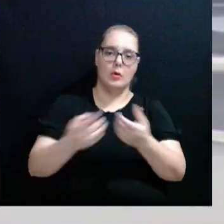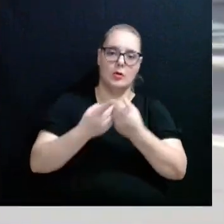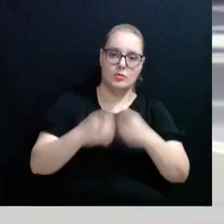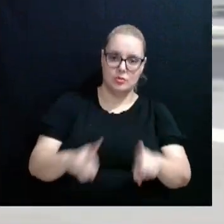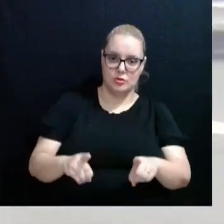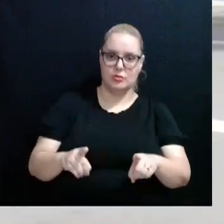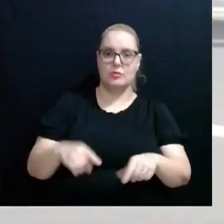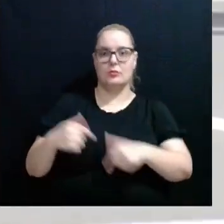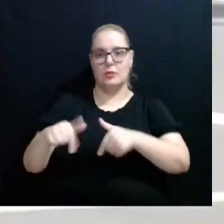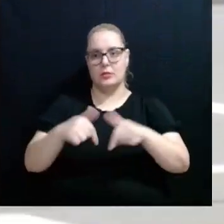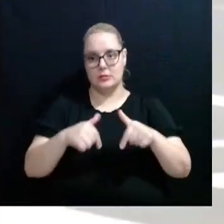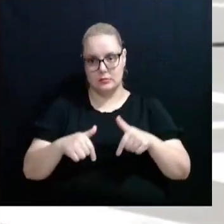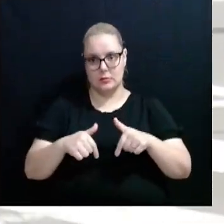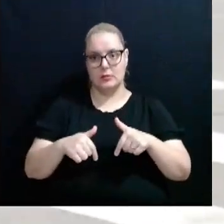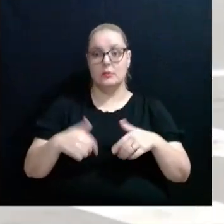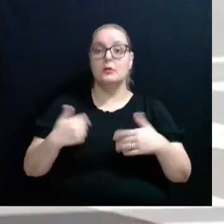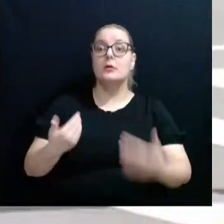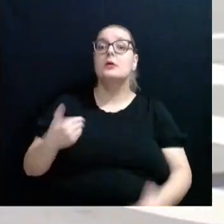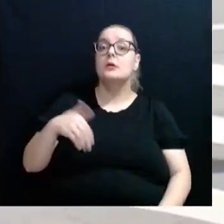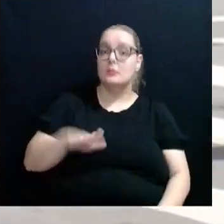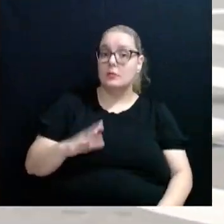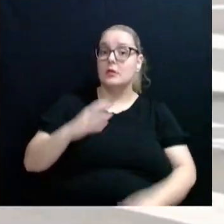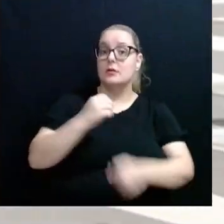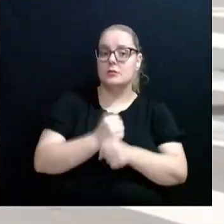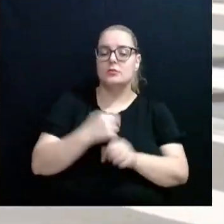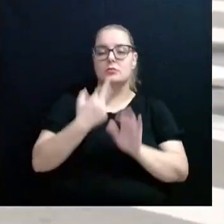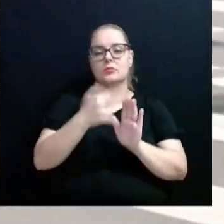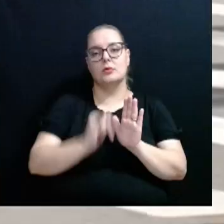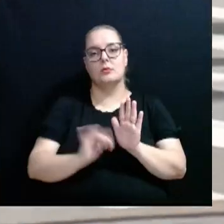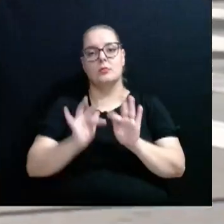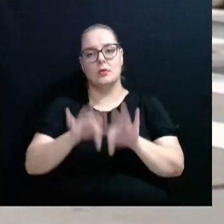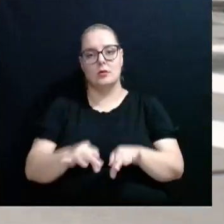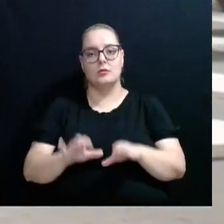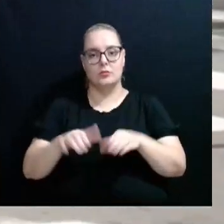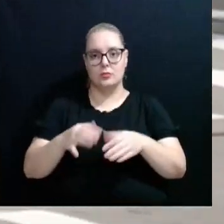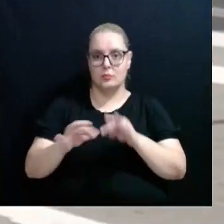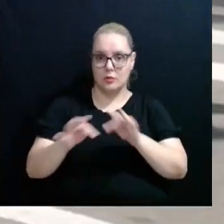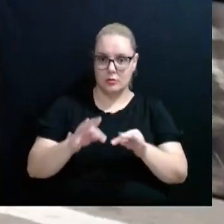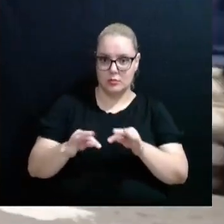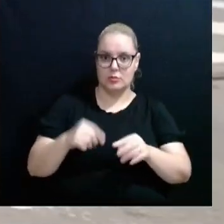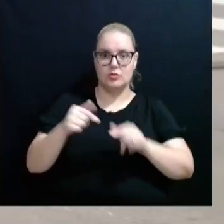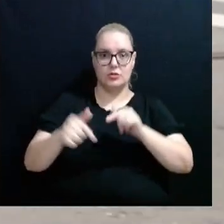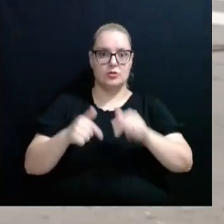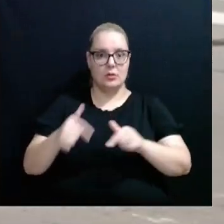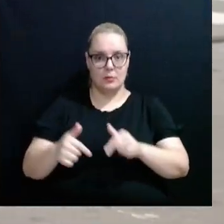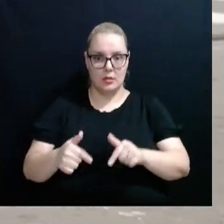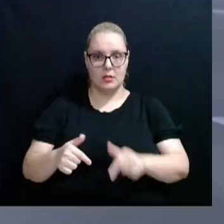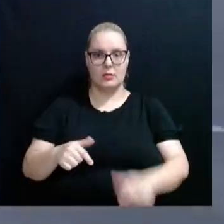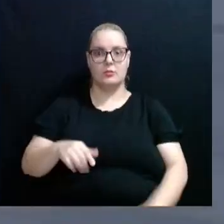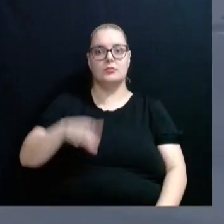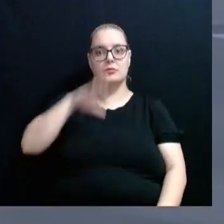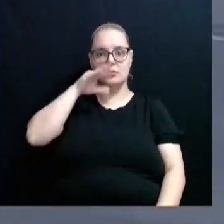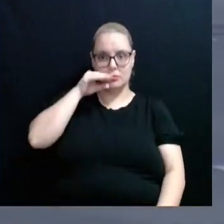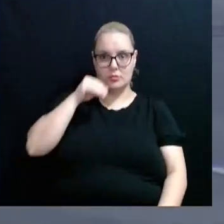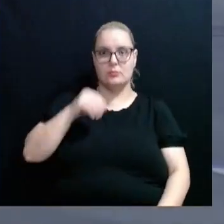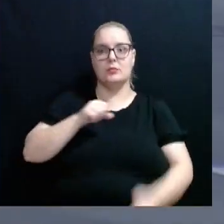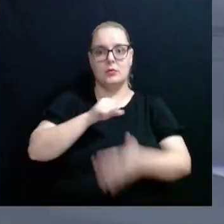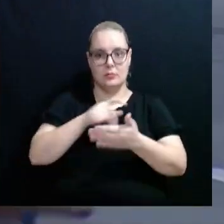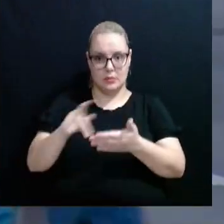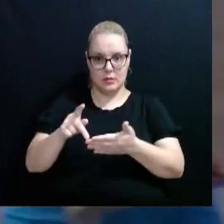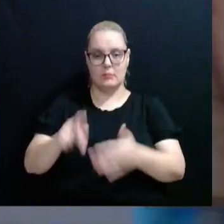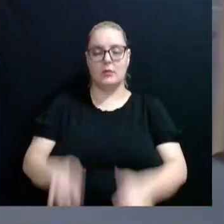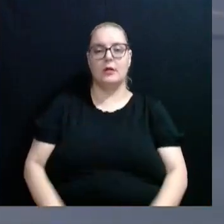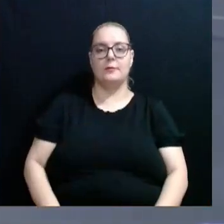trabalhadores. Ainda integram o relatório final do Grupo Técnico de Trabalho dos Trabalhadores por Aplicativo a criação